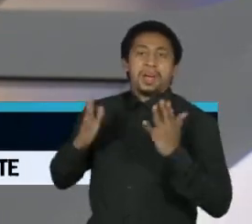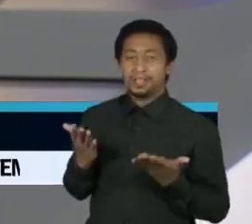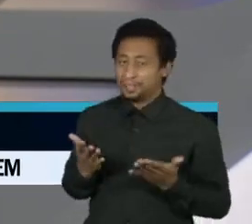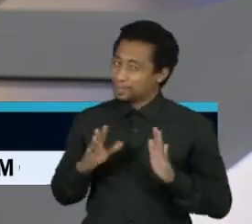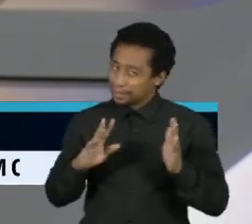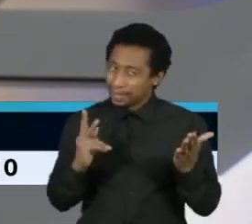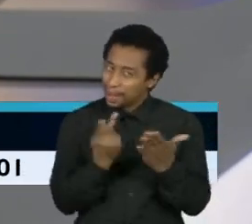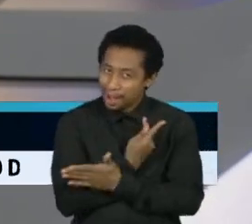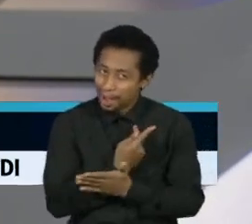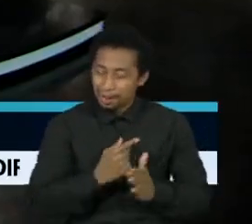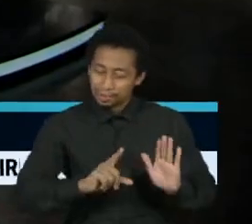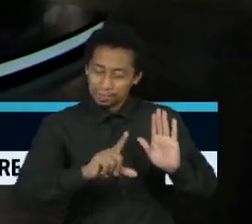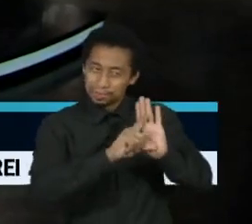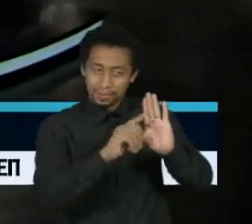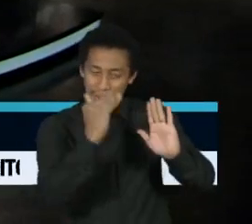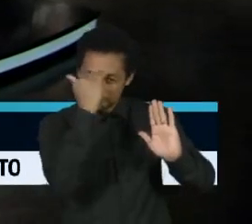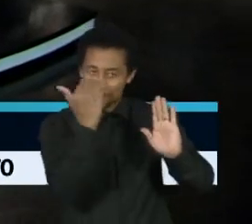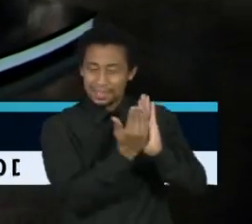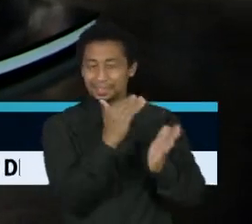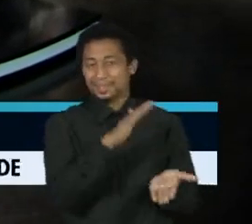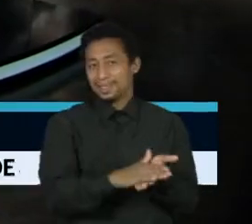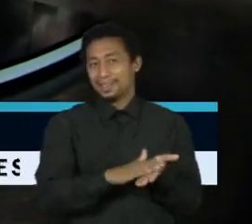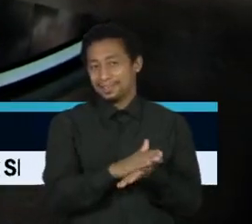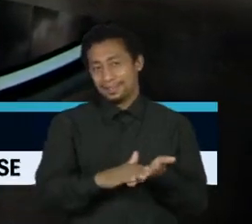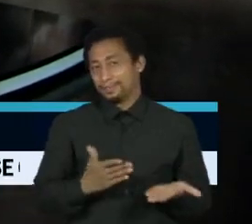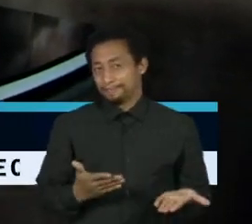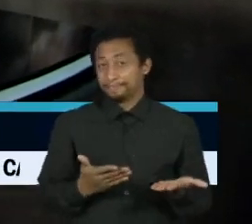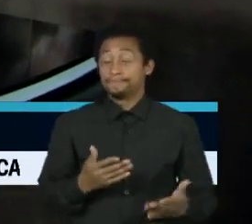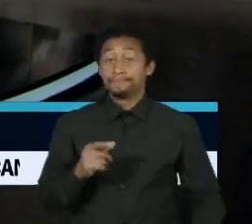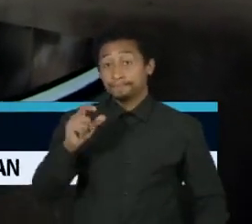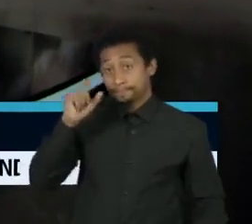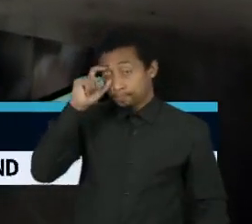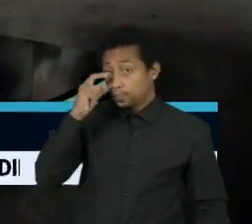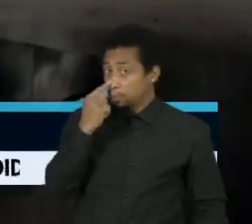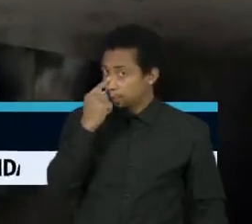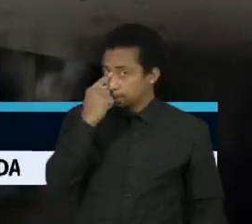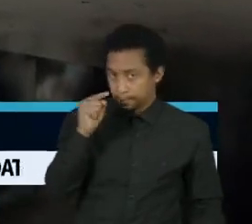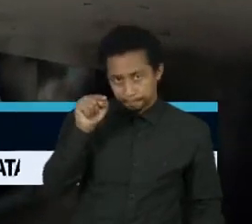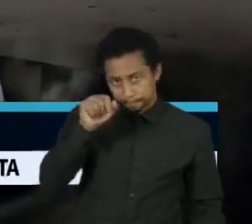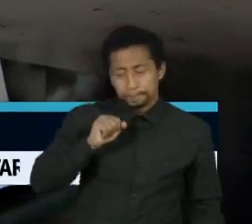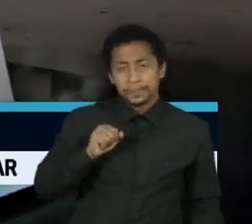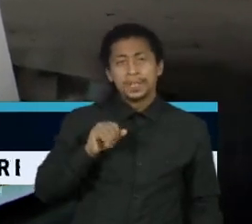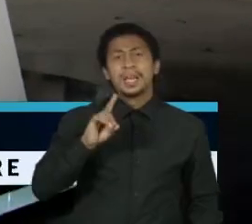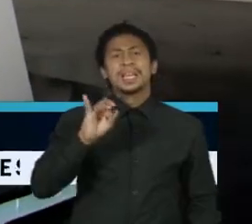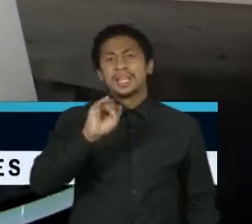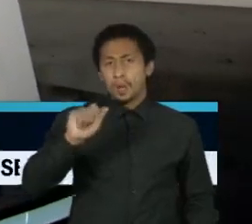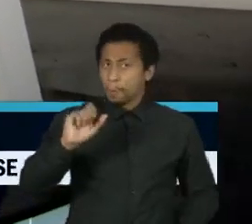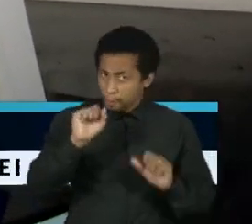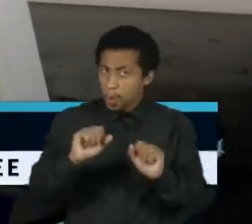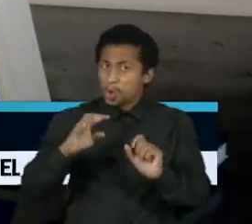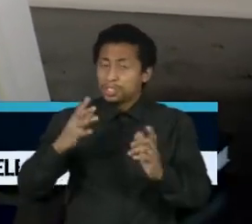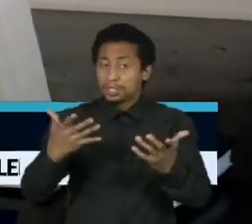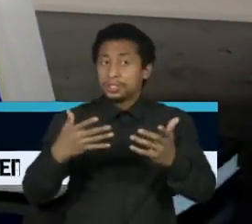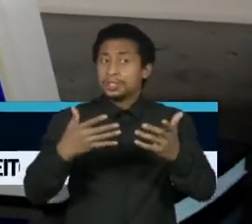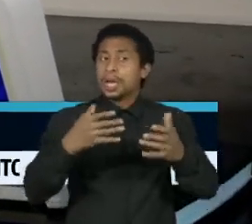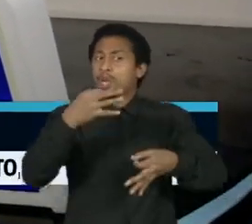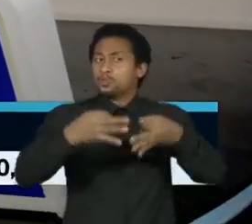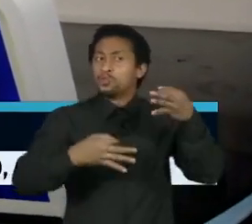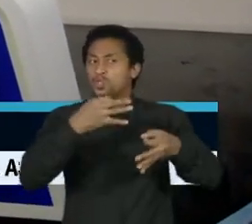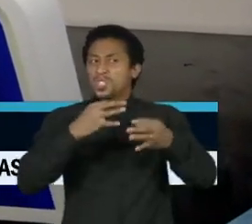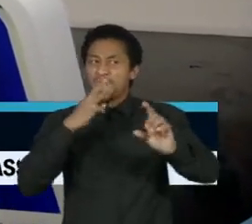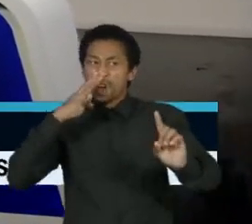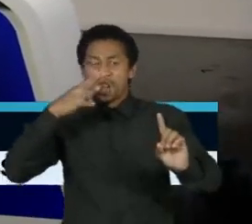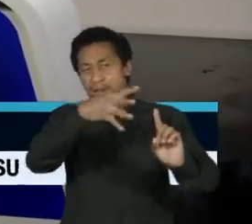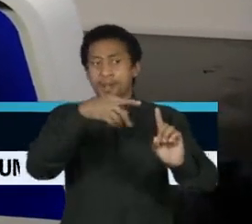desacordo com a lei. Pondé, há grandes chances dele ser condenado por uma grande maioria na corte? Olha,